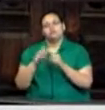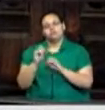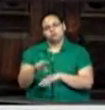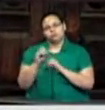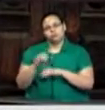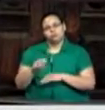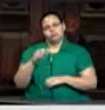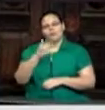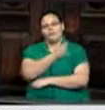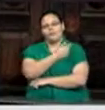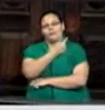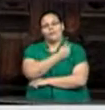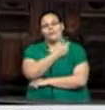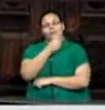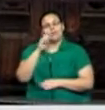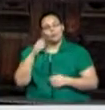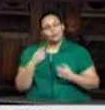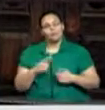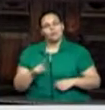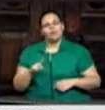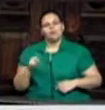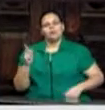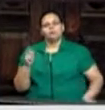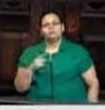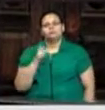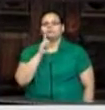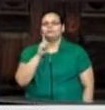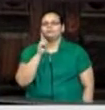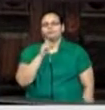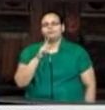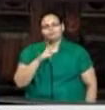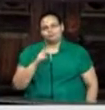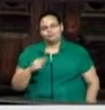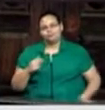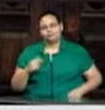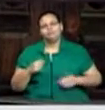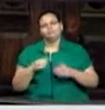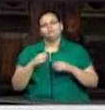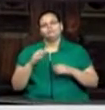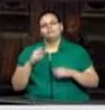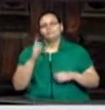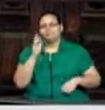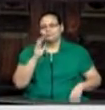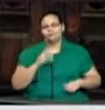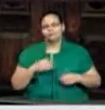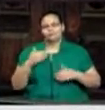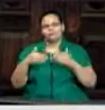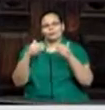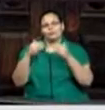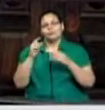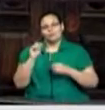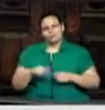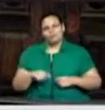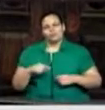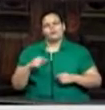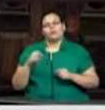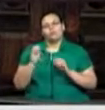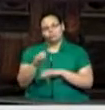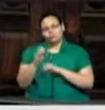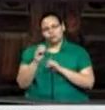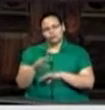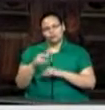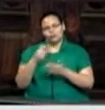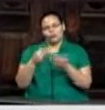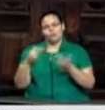nível médio, é a superação desse rompimento, é a possibilidade de oferecer educação